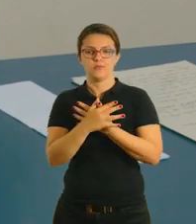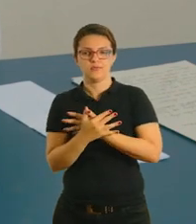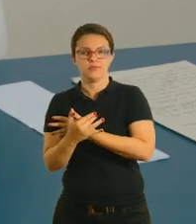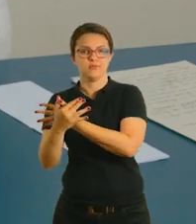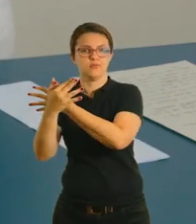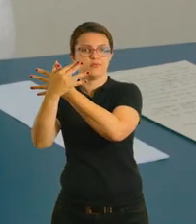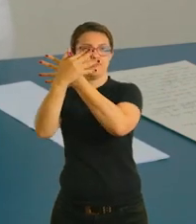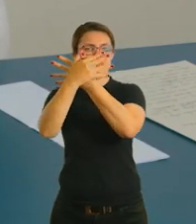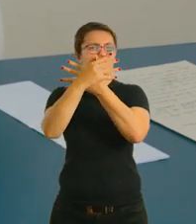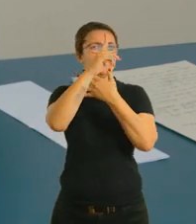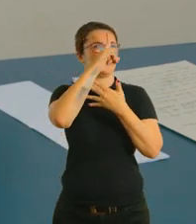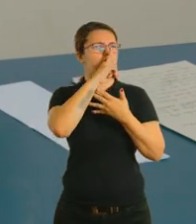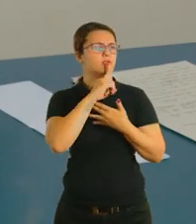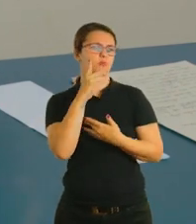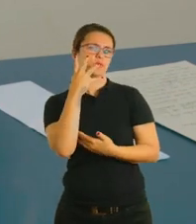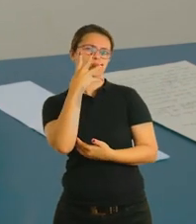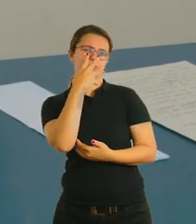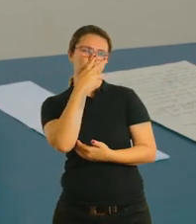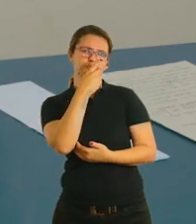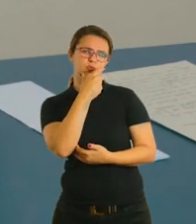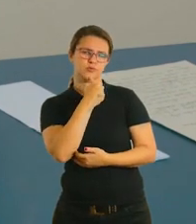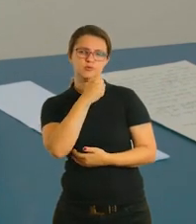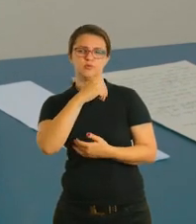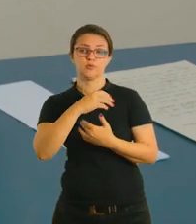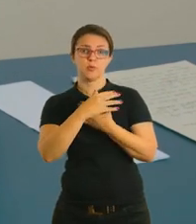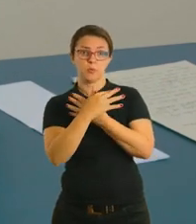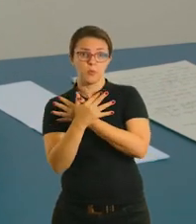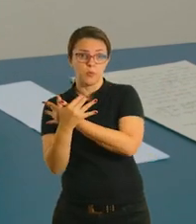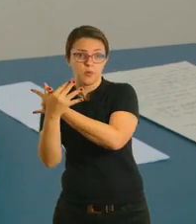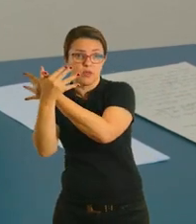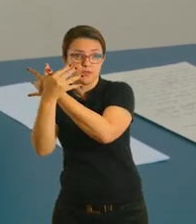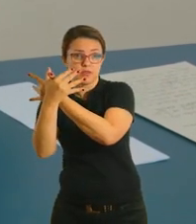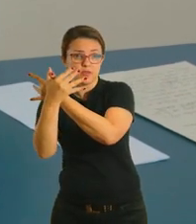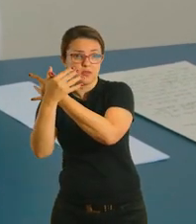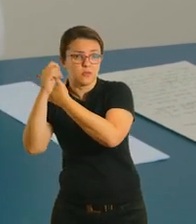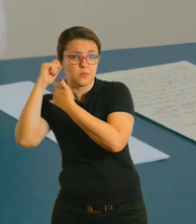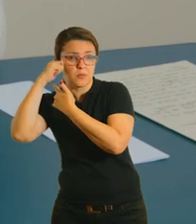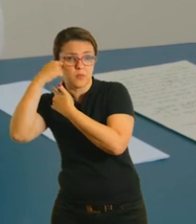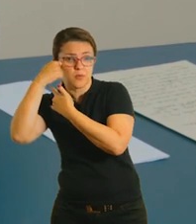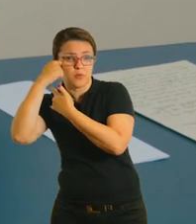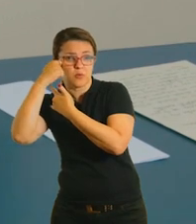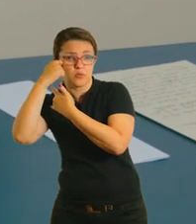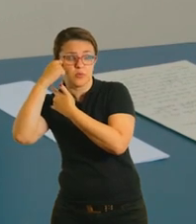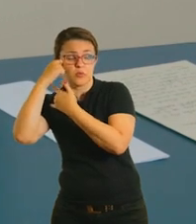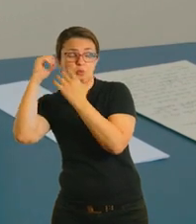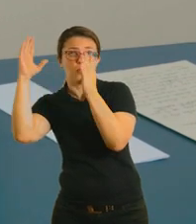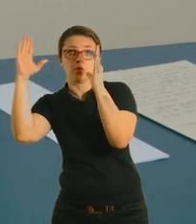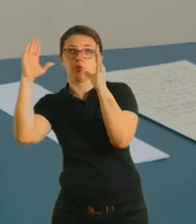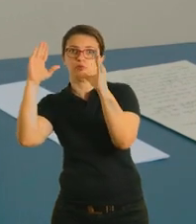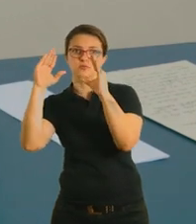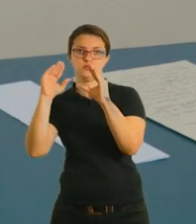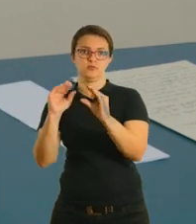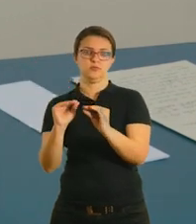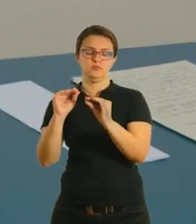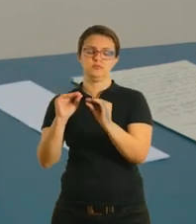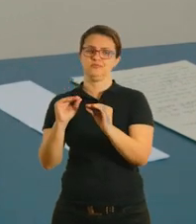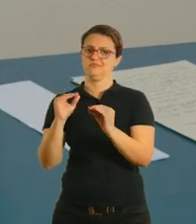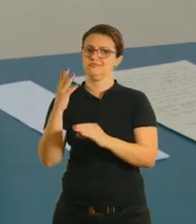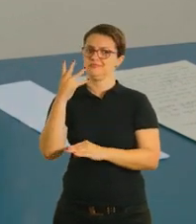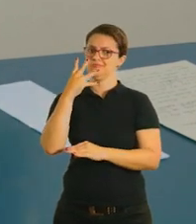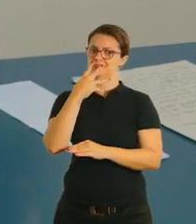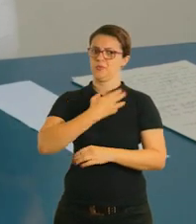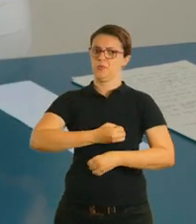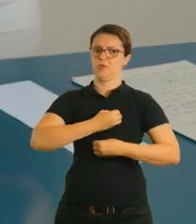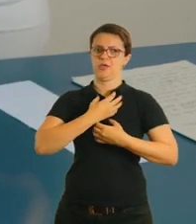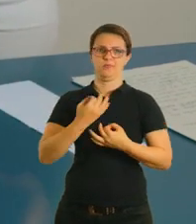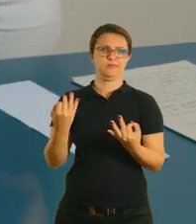As amarelinhas são tão bonitinhas. E as pretas, então? Ó, que escuridão! Lindo este